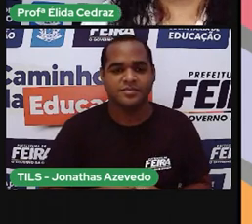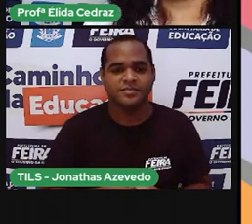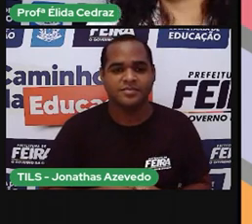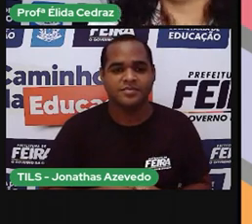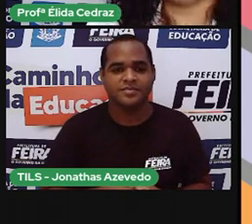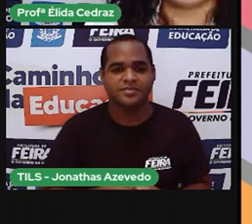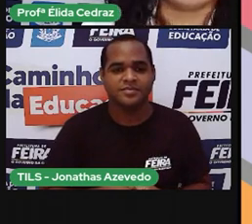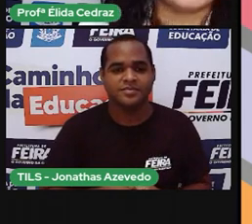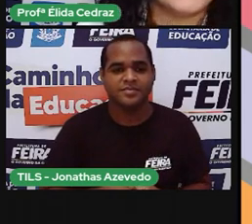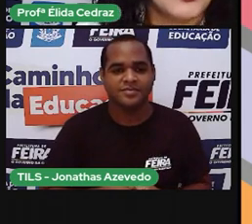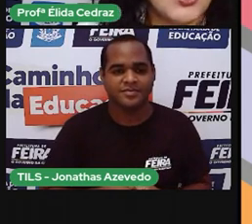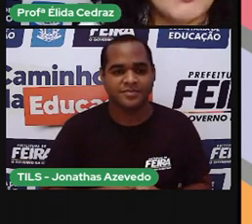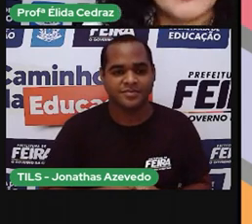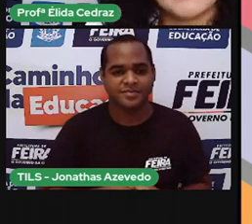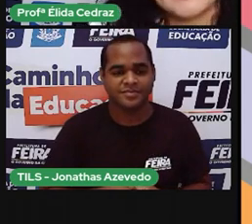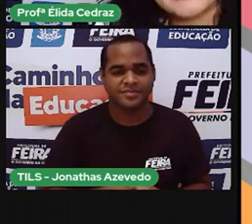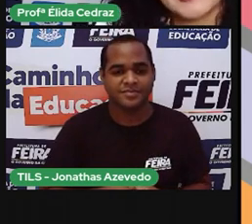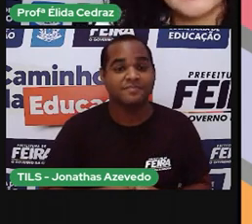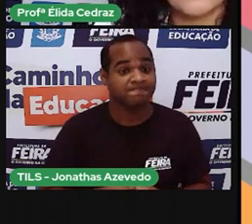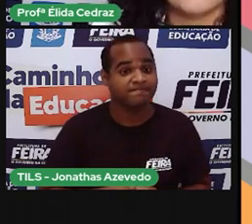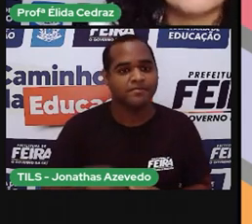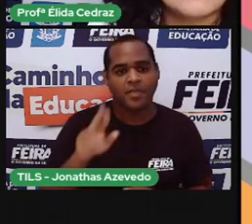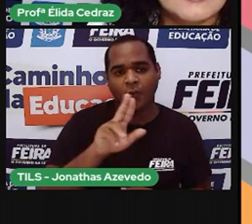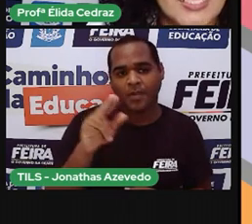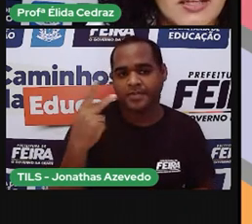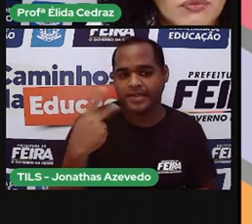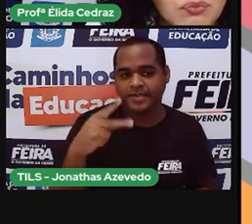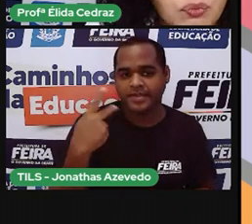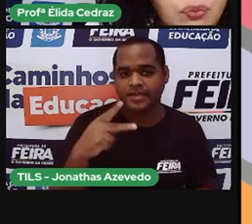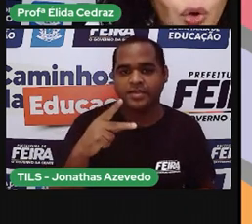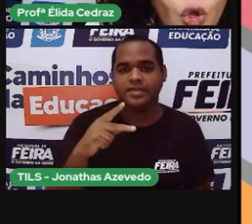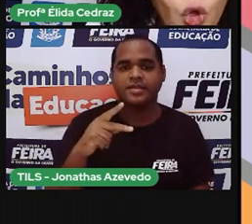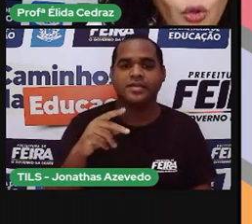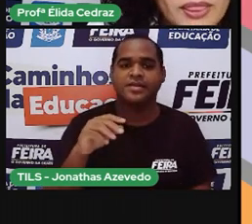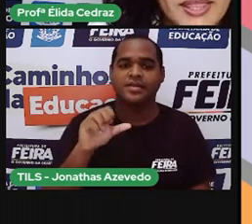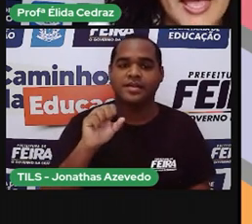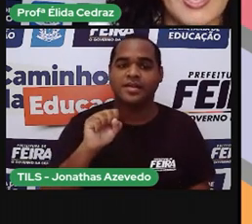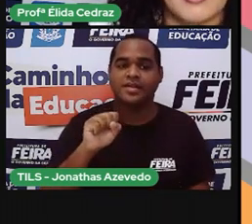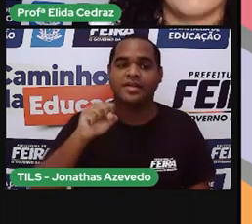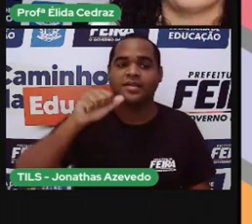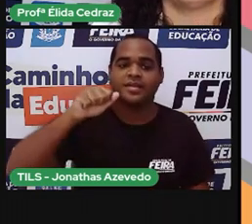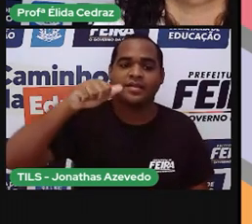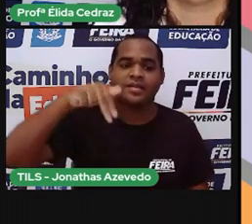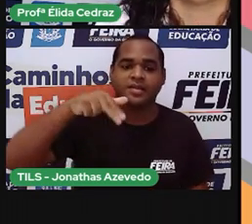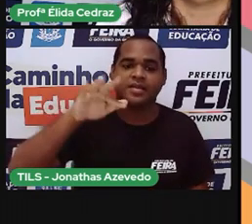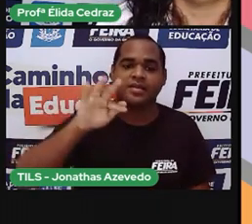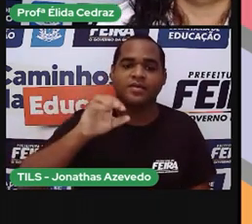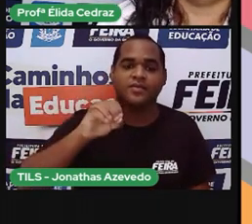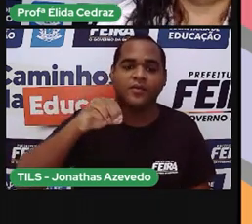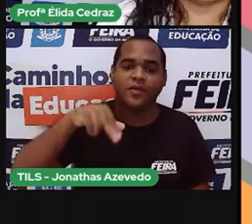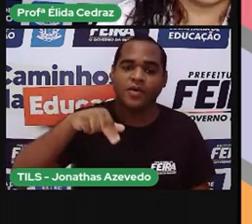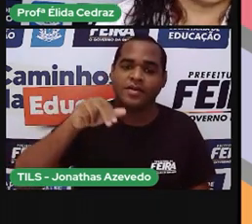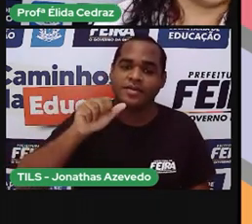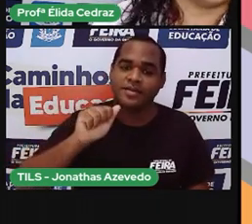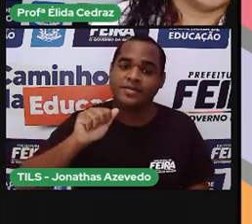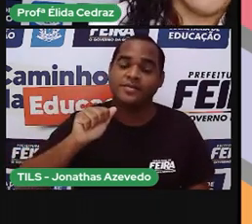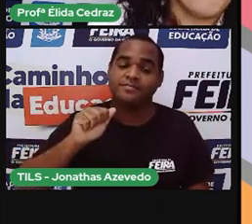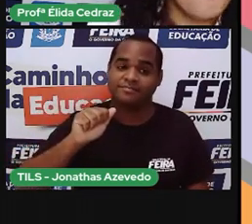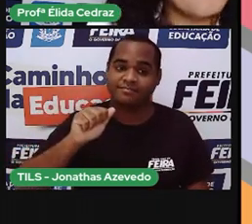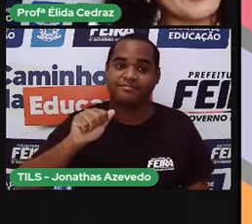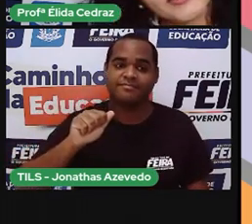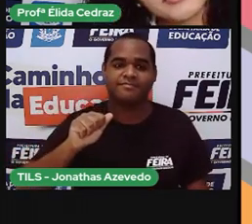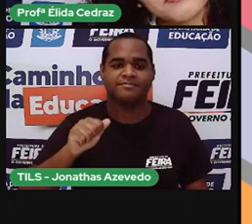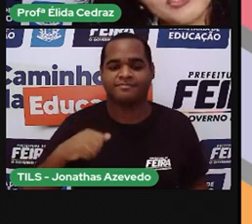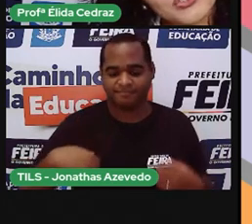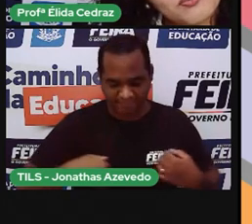Oi Ó teve um erro mais um nome é esse aí ó pão Bona isso aí